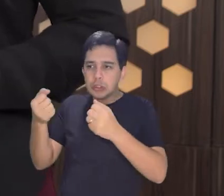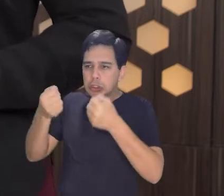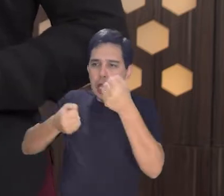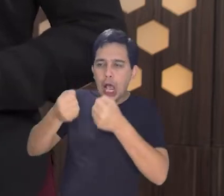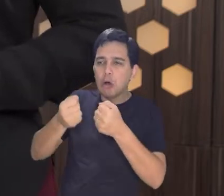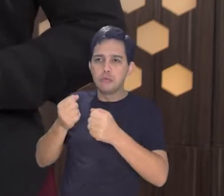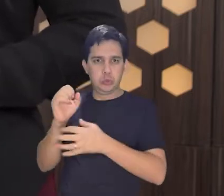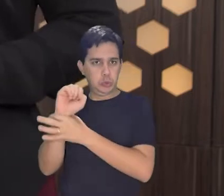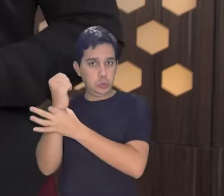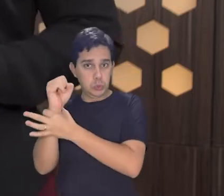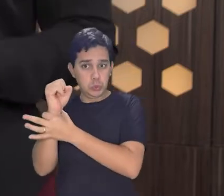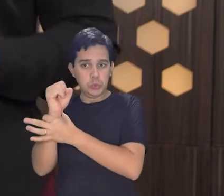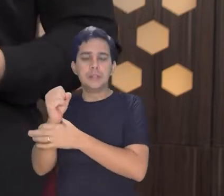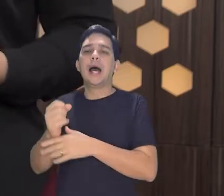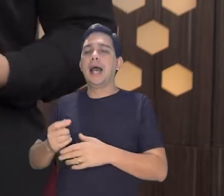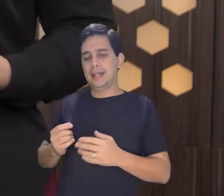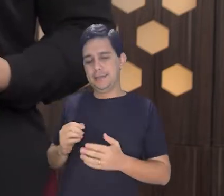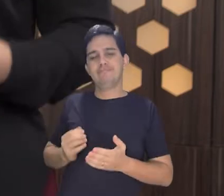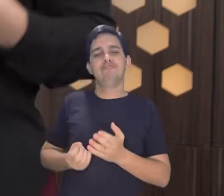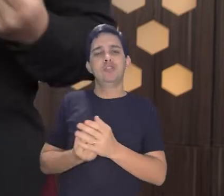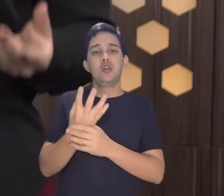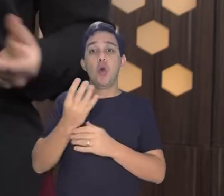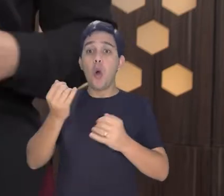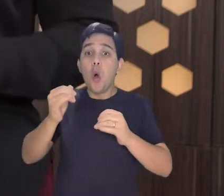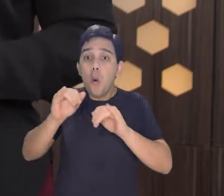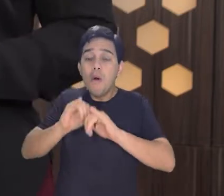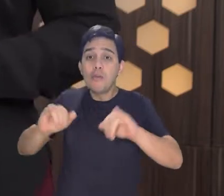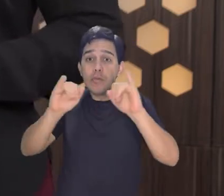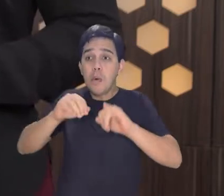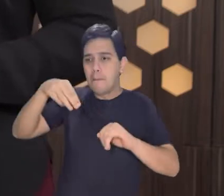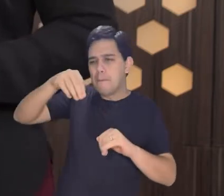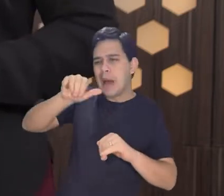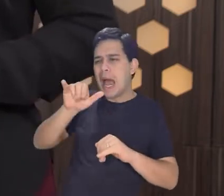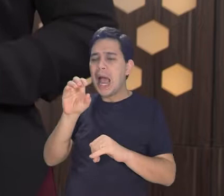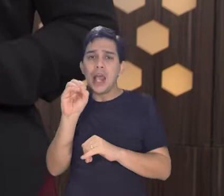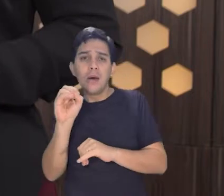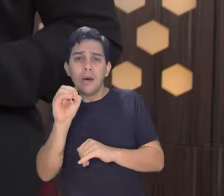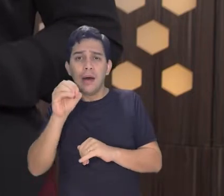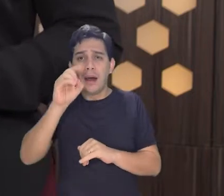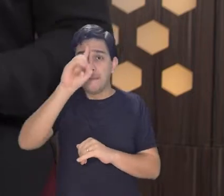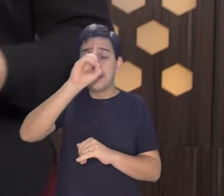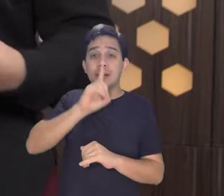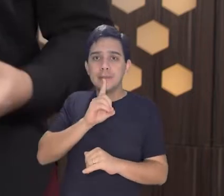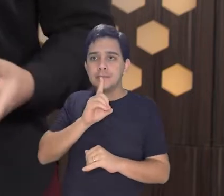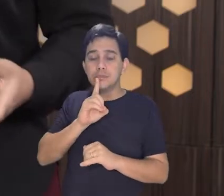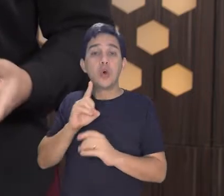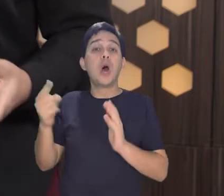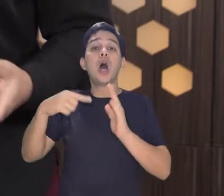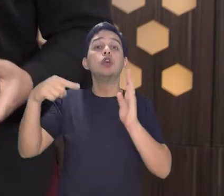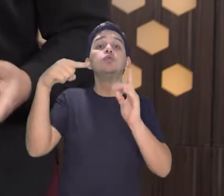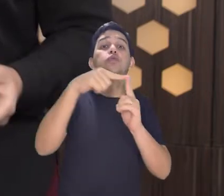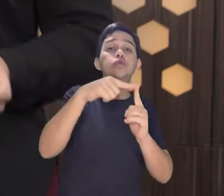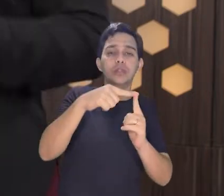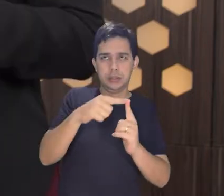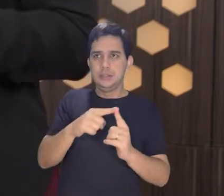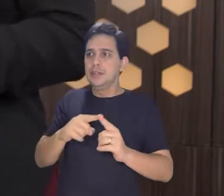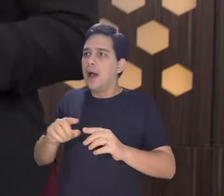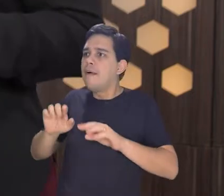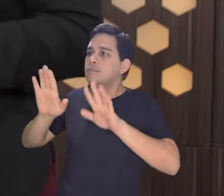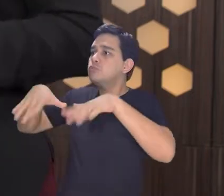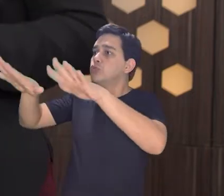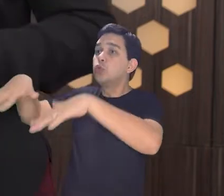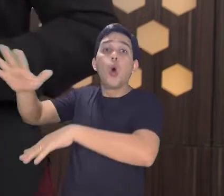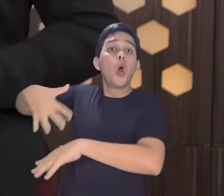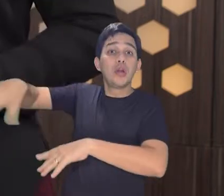Amarelo. O movimento foi criado em 11 de maio de 2011 e tem como objetivo chamar a atenção da sociedade para o